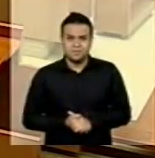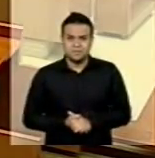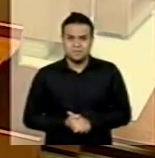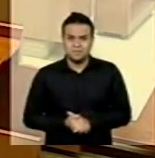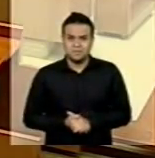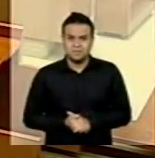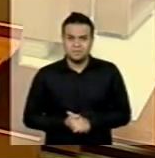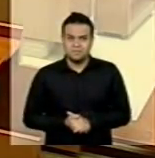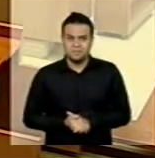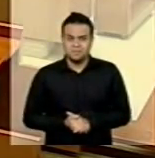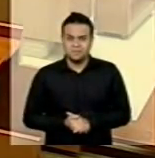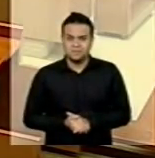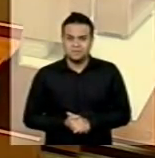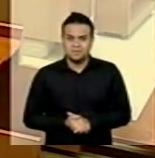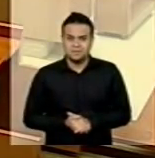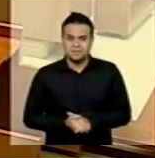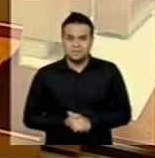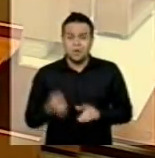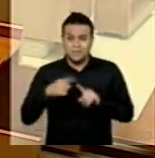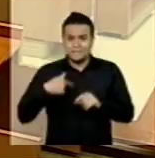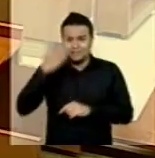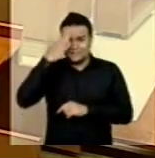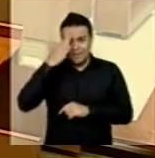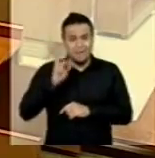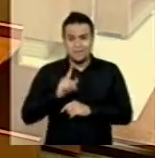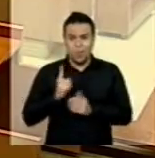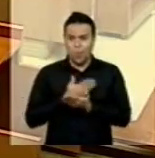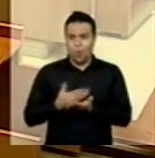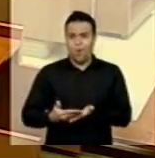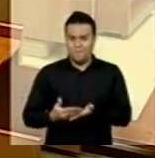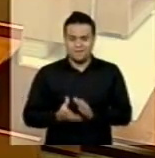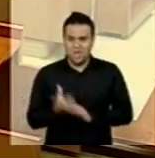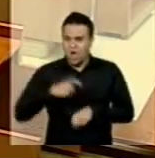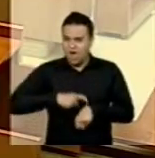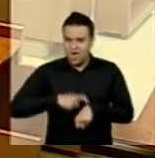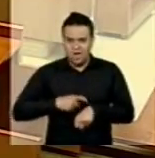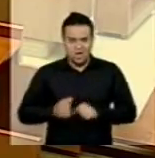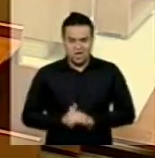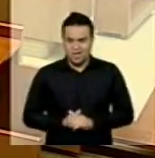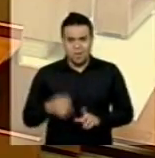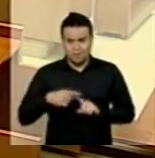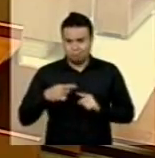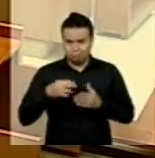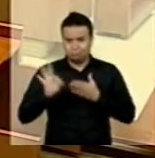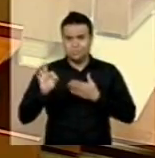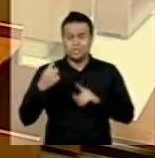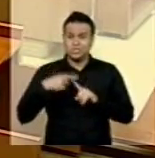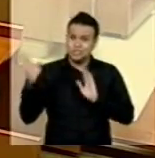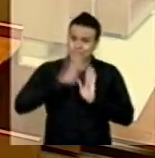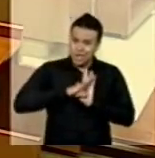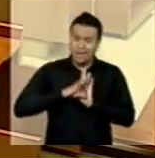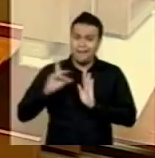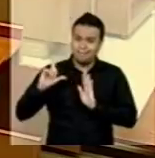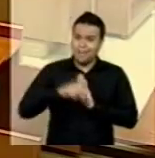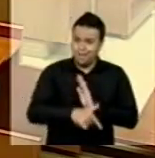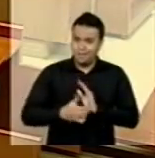círculo vicioso. Como o colega sabe que não se começa na hora assinada, ele chega um pouco mais